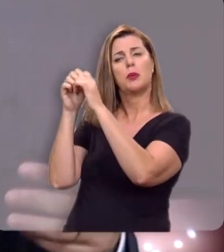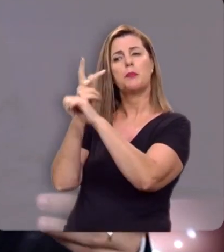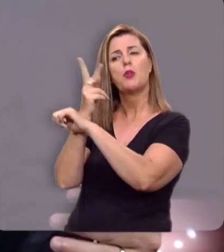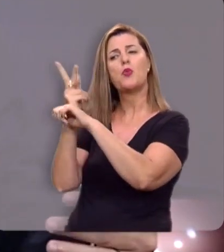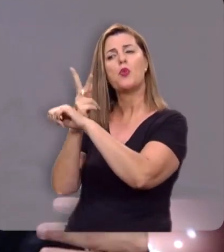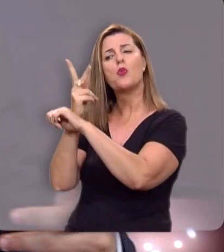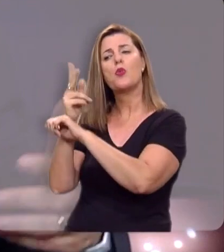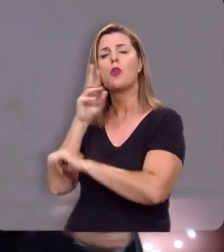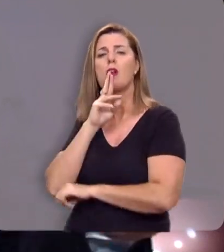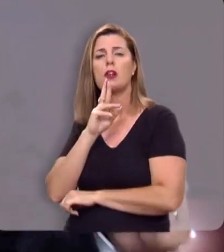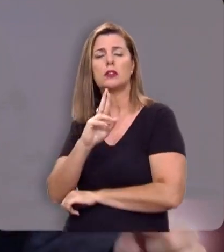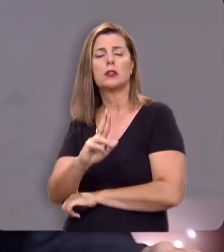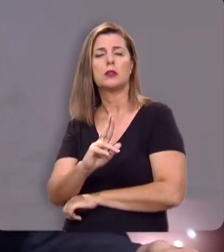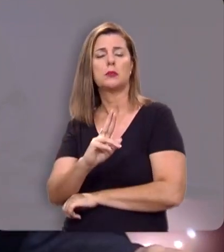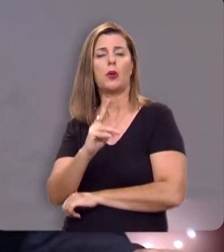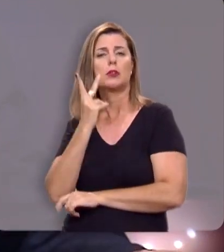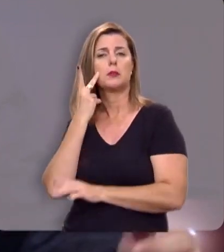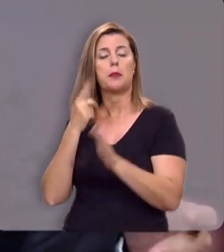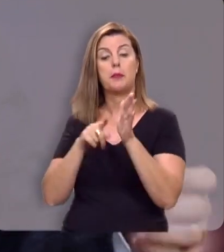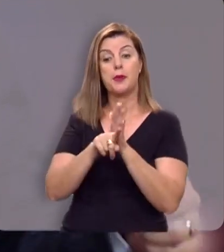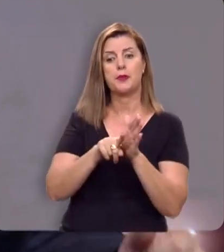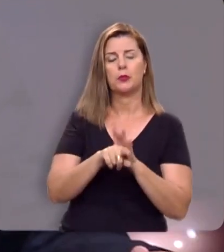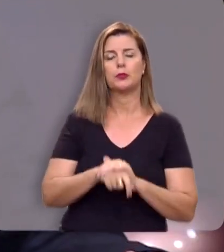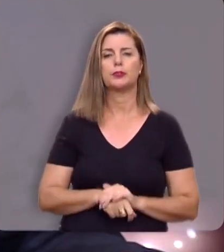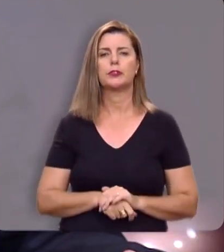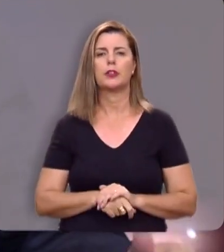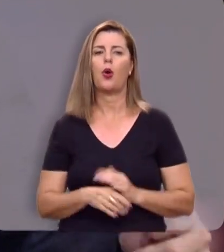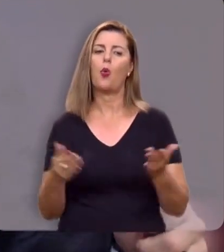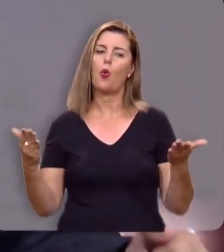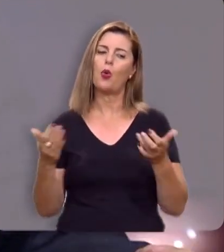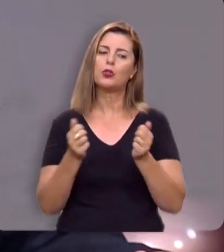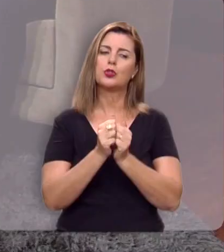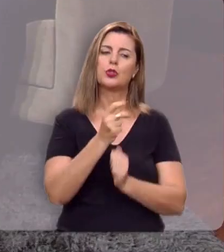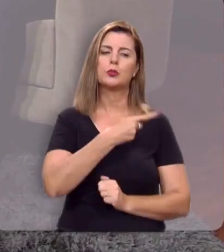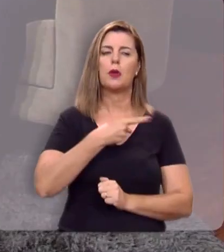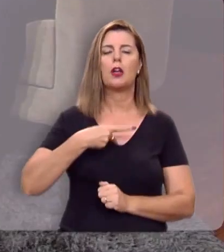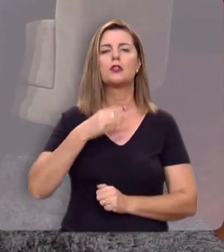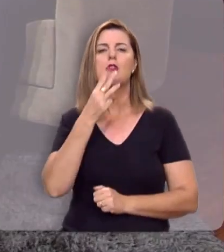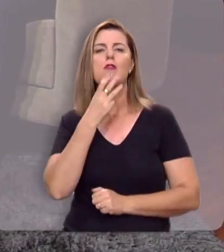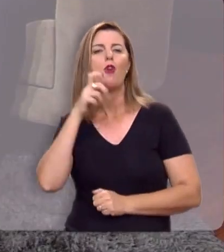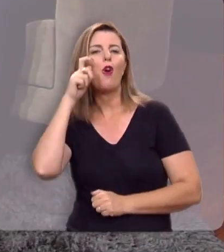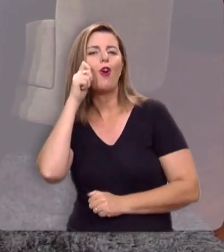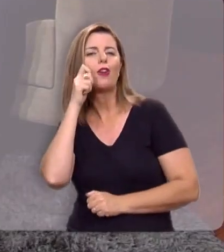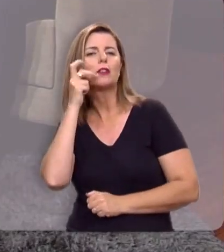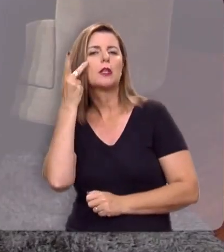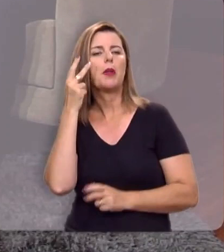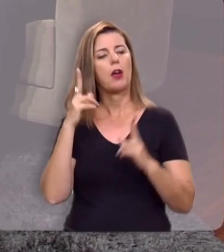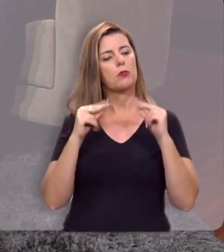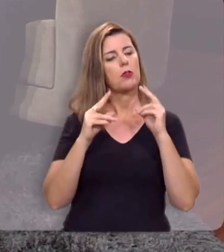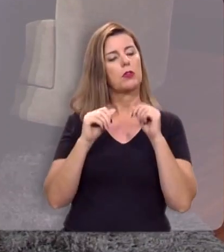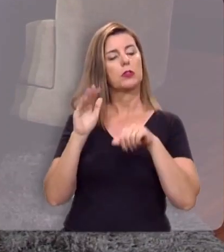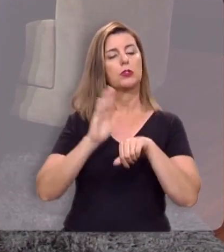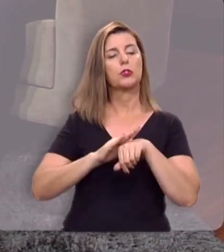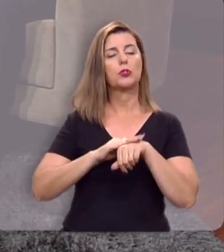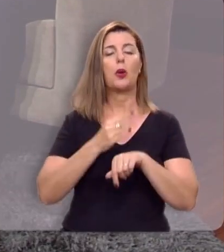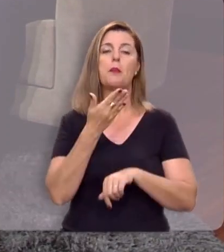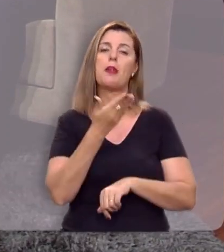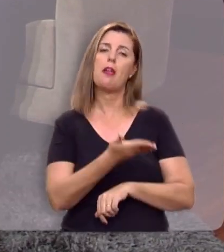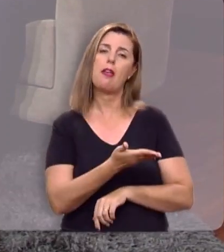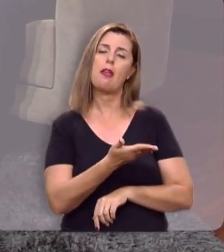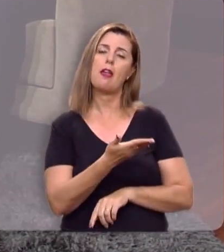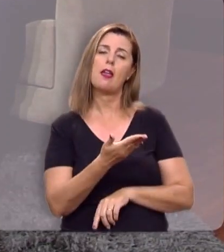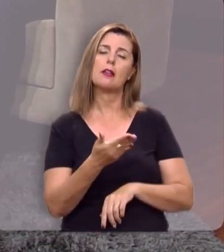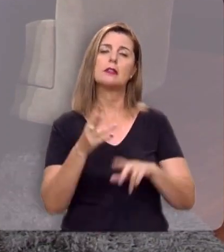busquem respostas para essas perguntas. E hoje eu estou aqui junto com o pastor Roster para conversarmos um